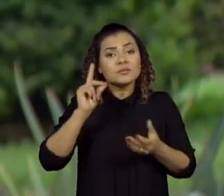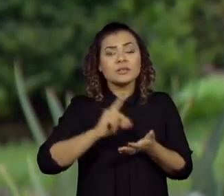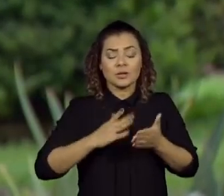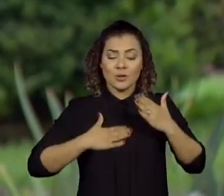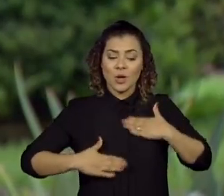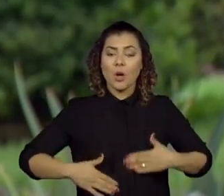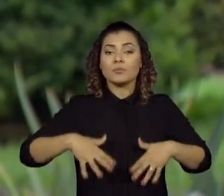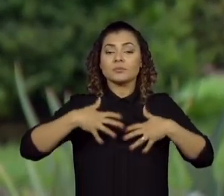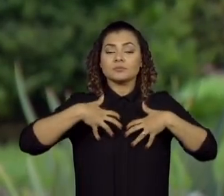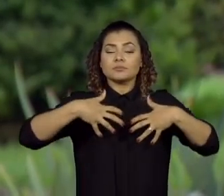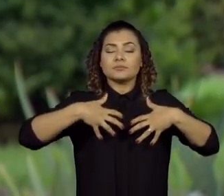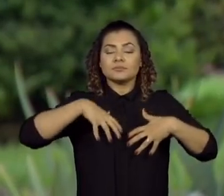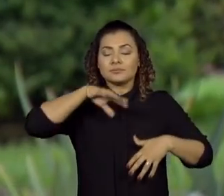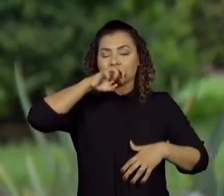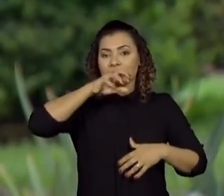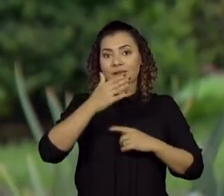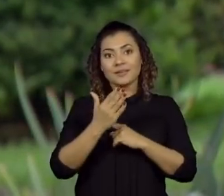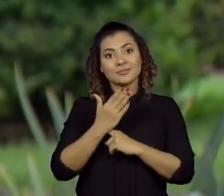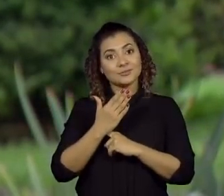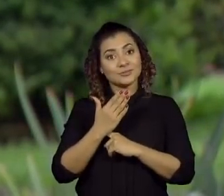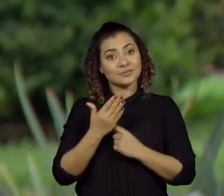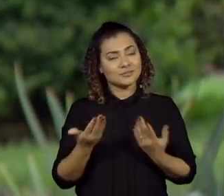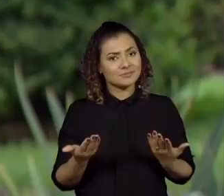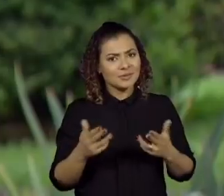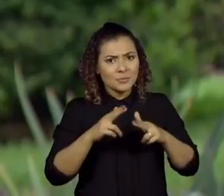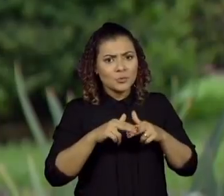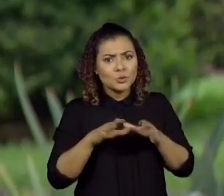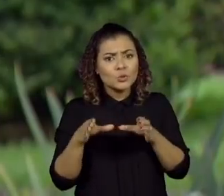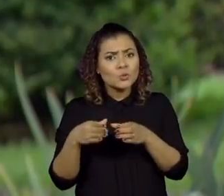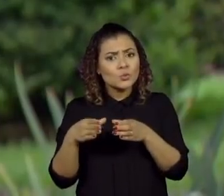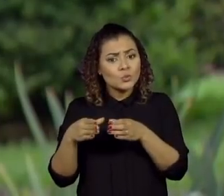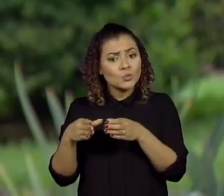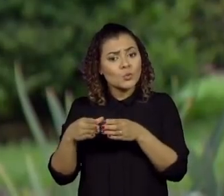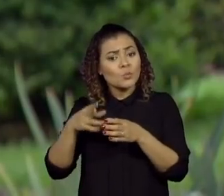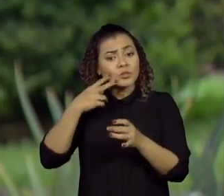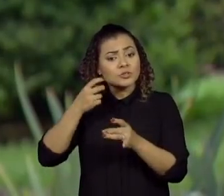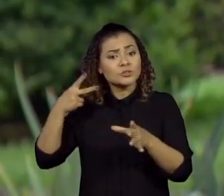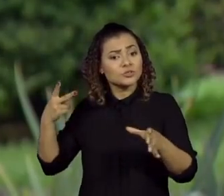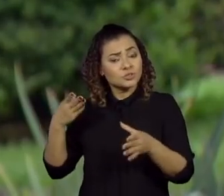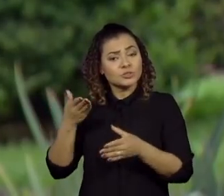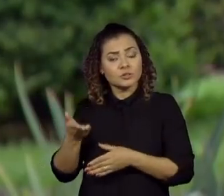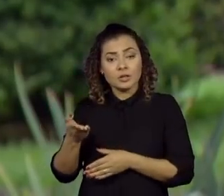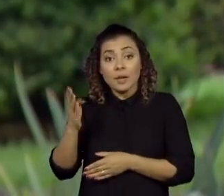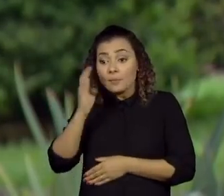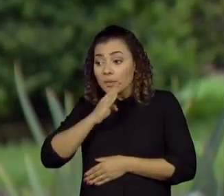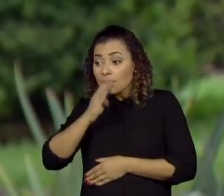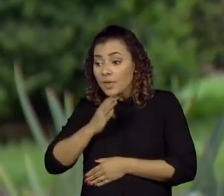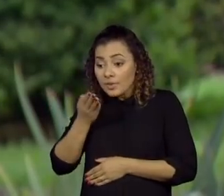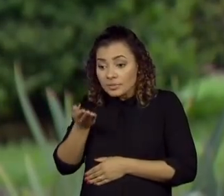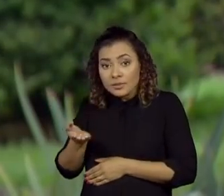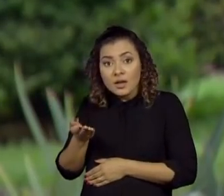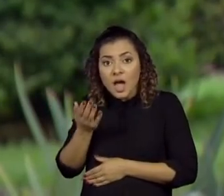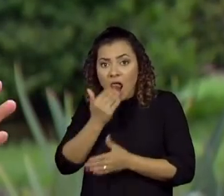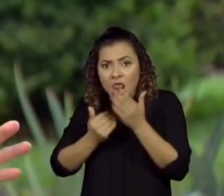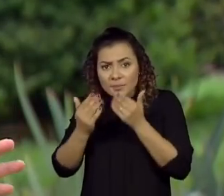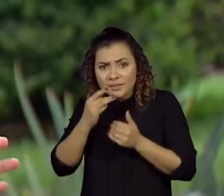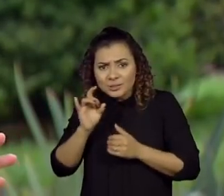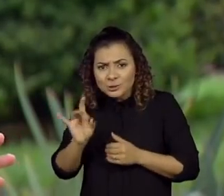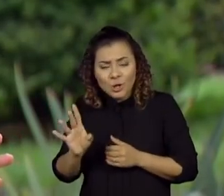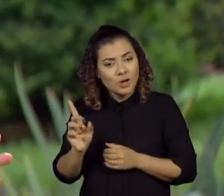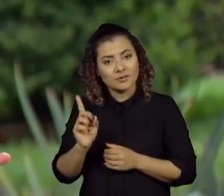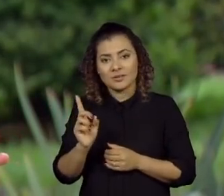como o respiratório, por exemplo. Para a etnia Baniwa, o uso da pimenta vai além da alimentação, tem